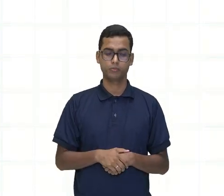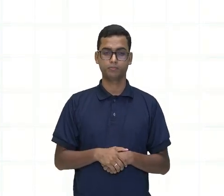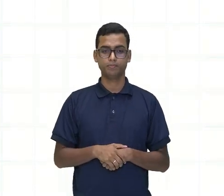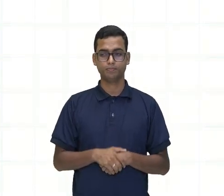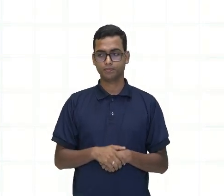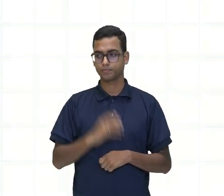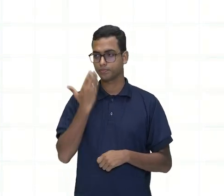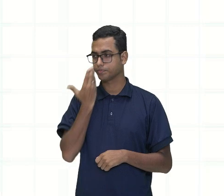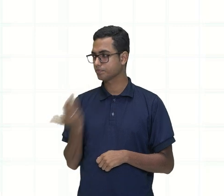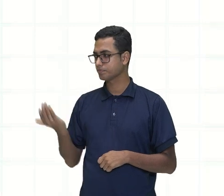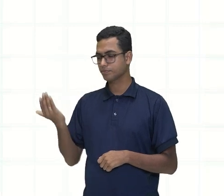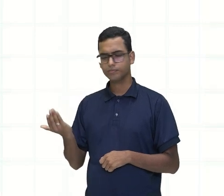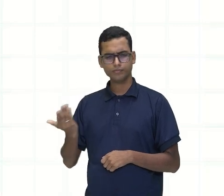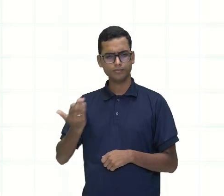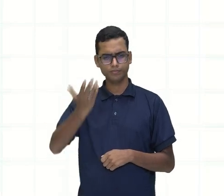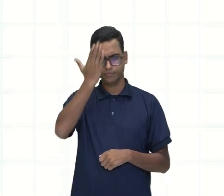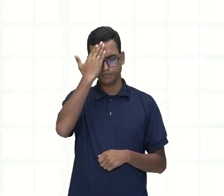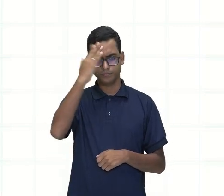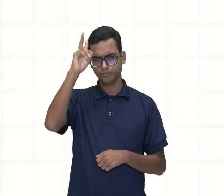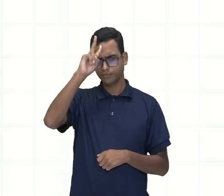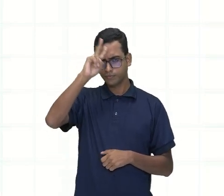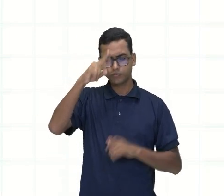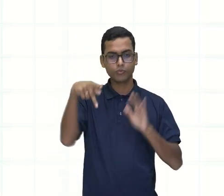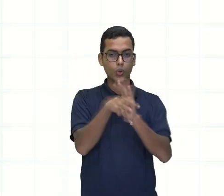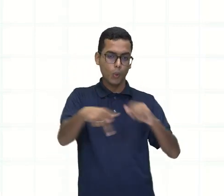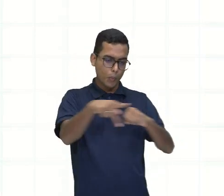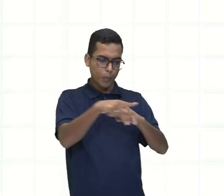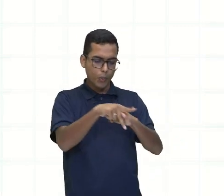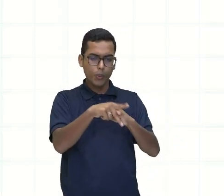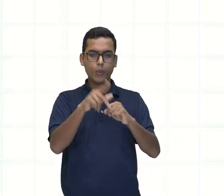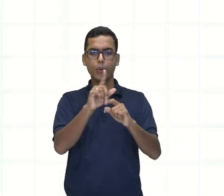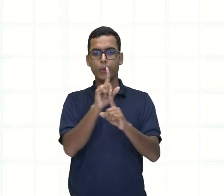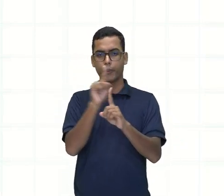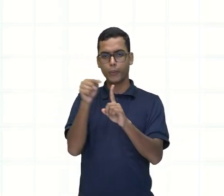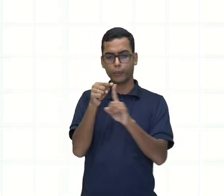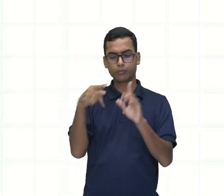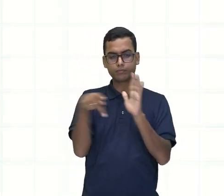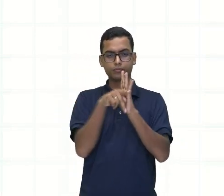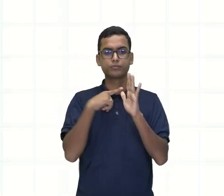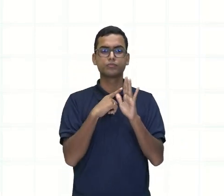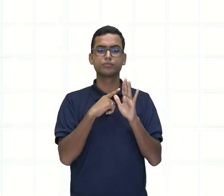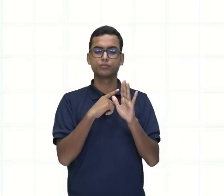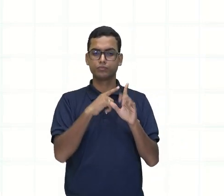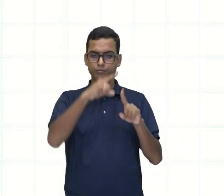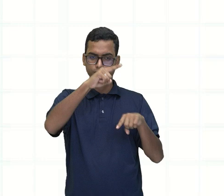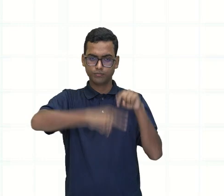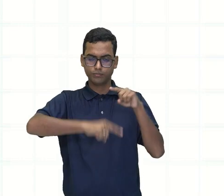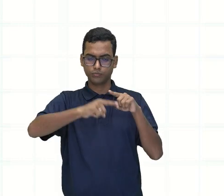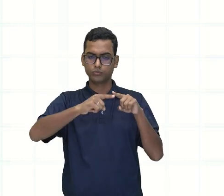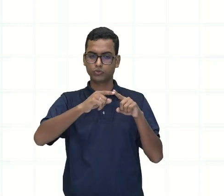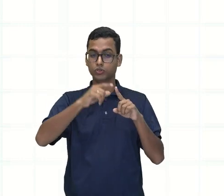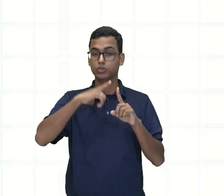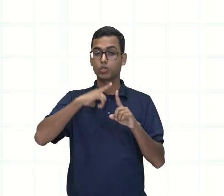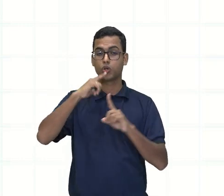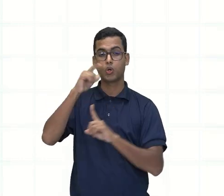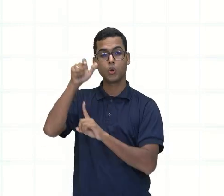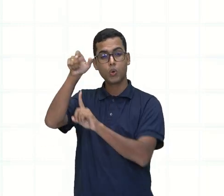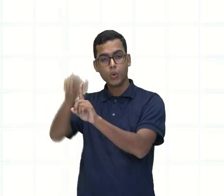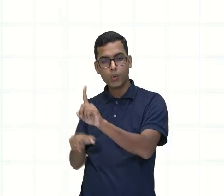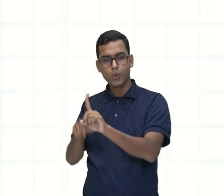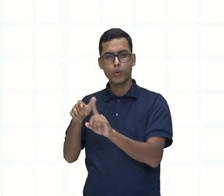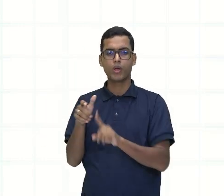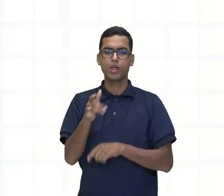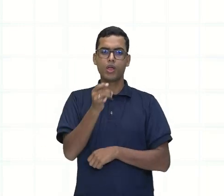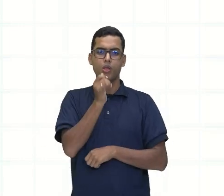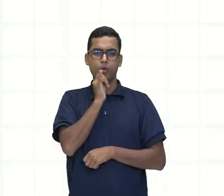de sujeito, não é? Vocês já conhecem. No caso, nós temos we, que é nós, you, pode ser